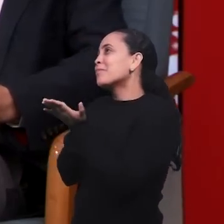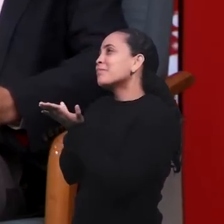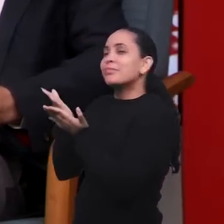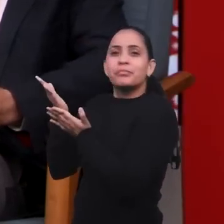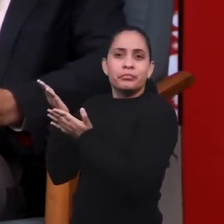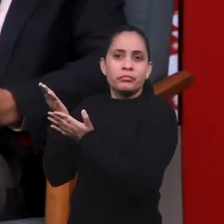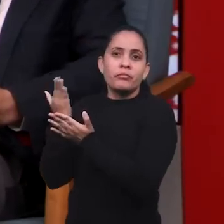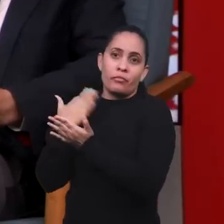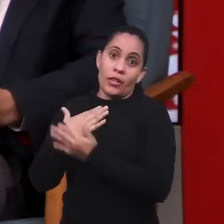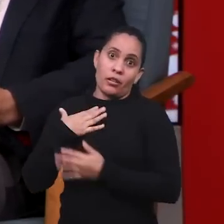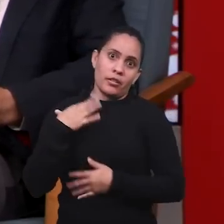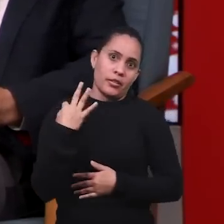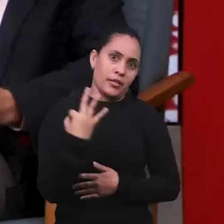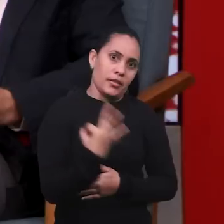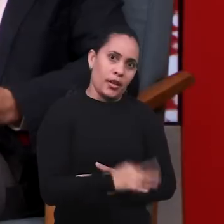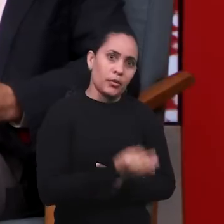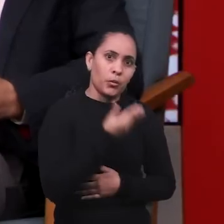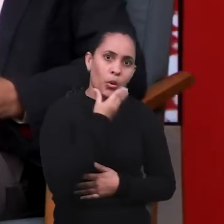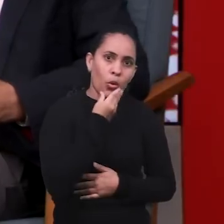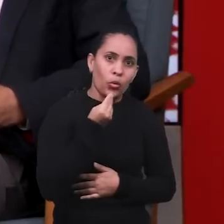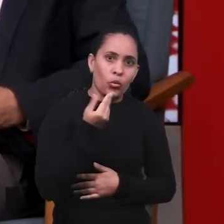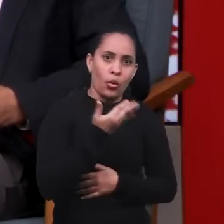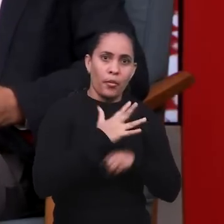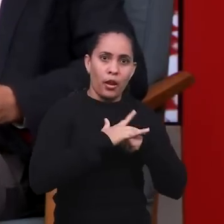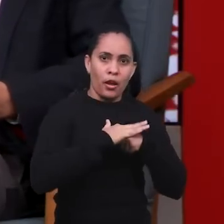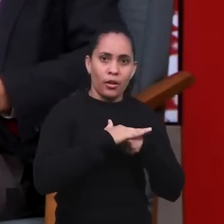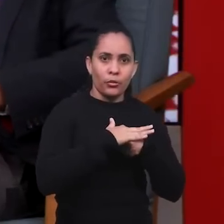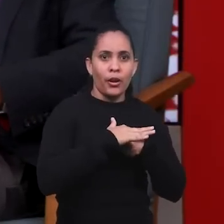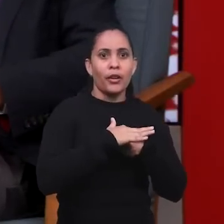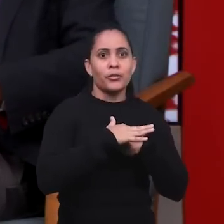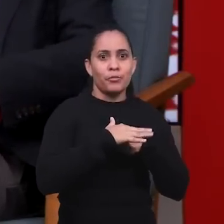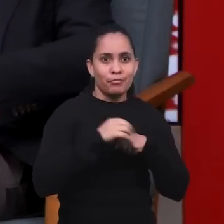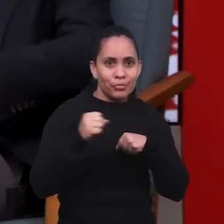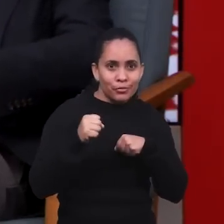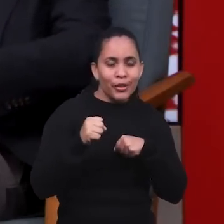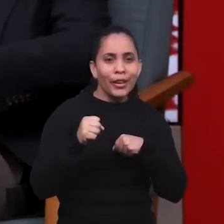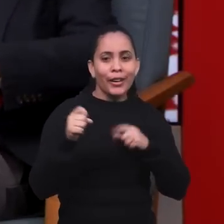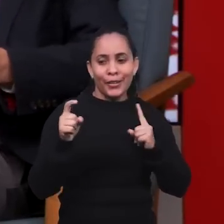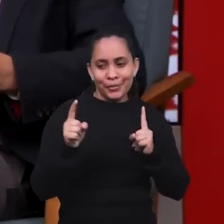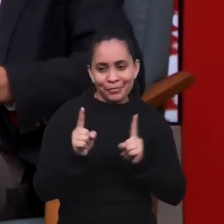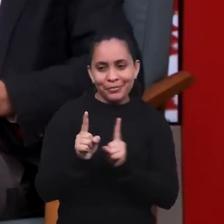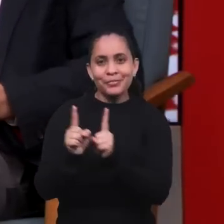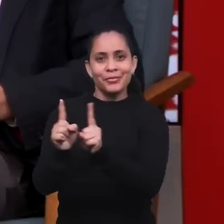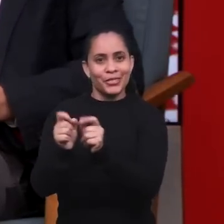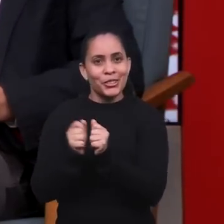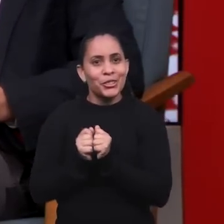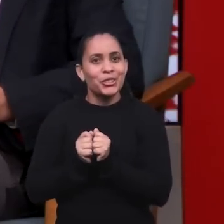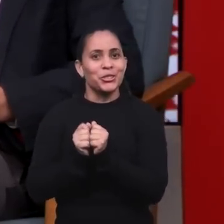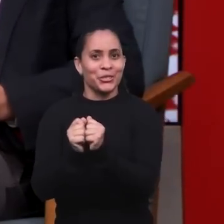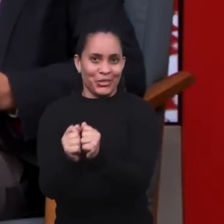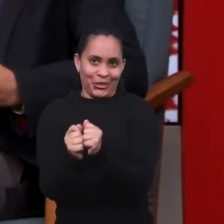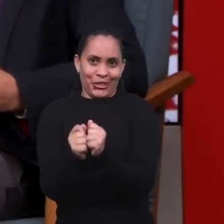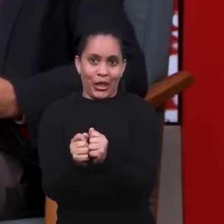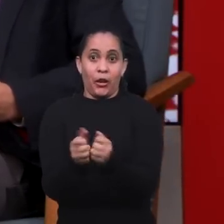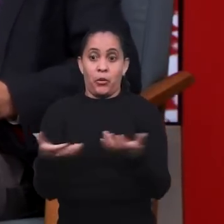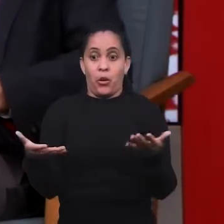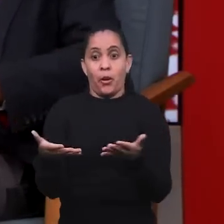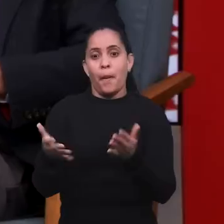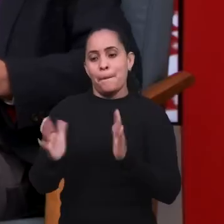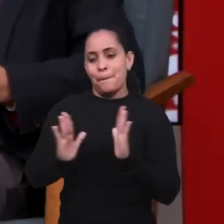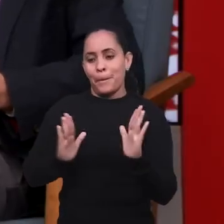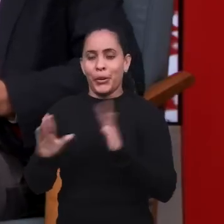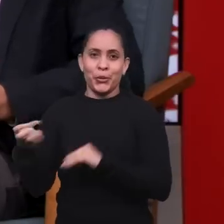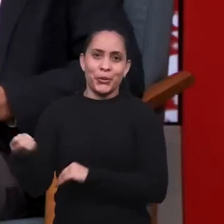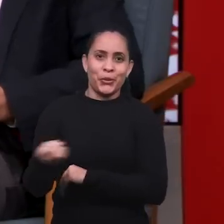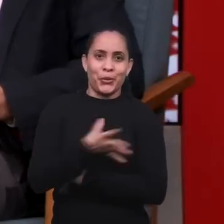caminhar. Provavelmente ele caminhou ali agora junto com Jesus e aqueles que estavam com ele, porque agora era uma